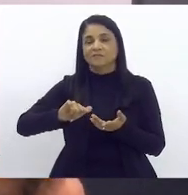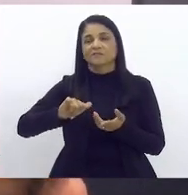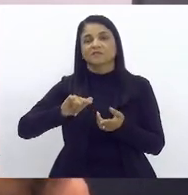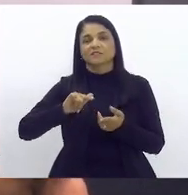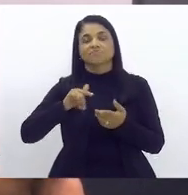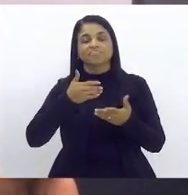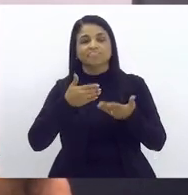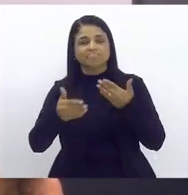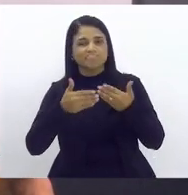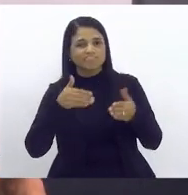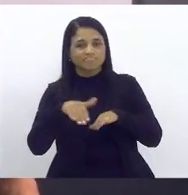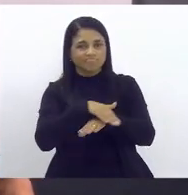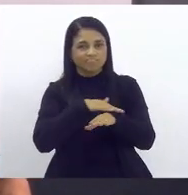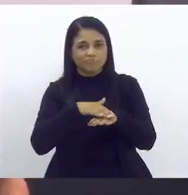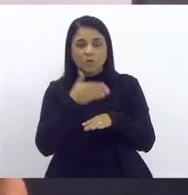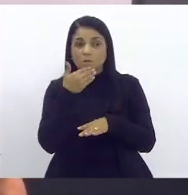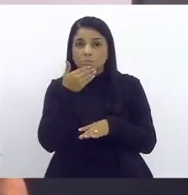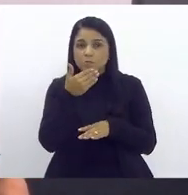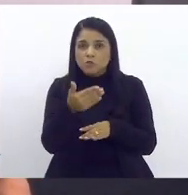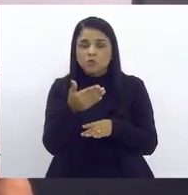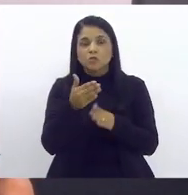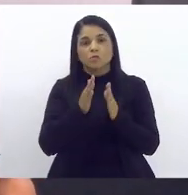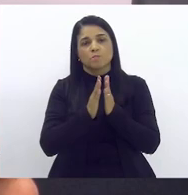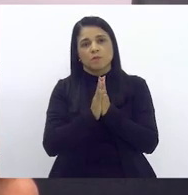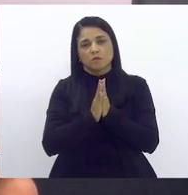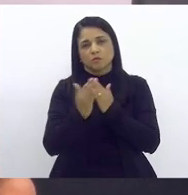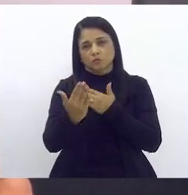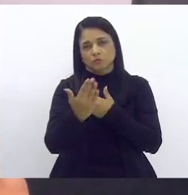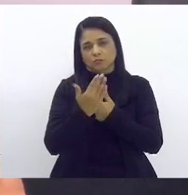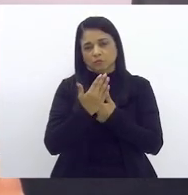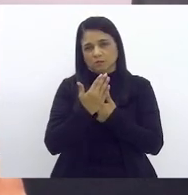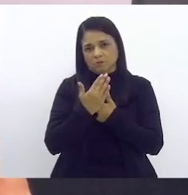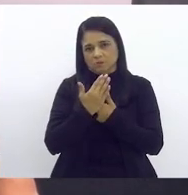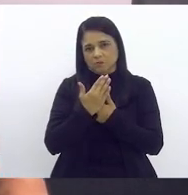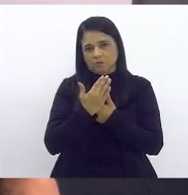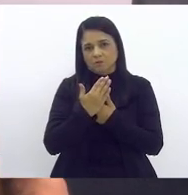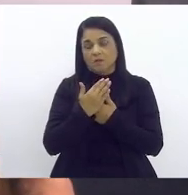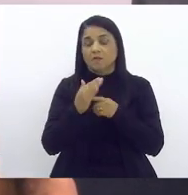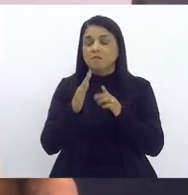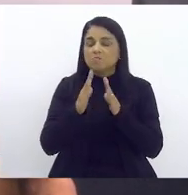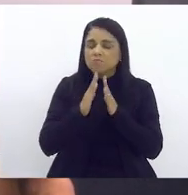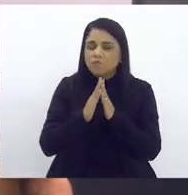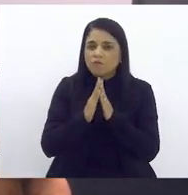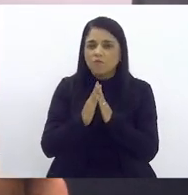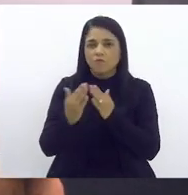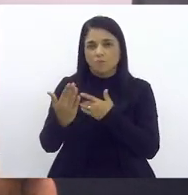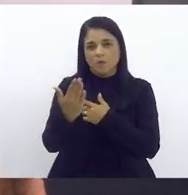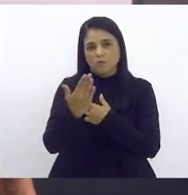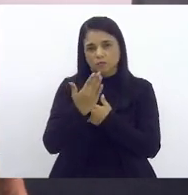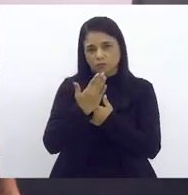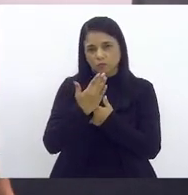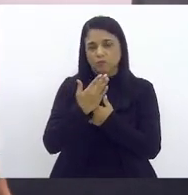diversas colegas pedindo, pelo amor de Deus, nos ajude. Pelo amor de Deus, está acontecendo isso,